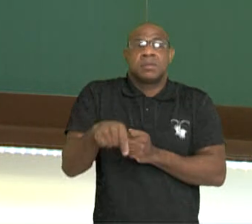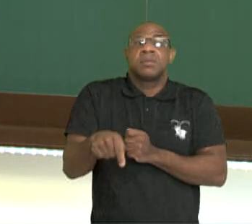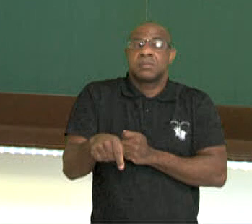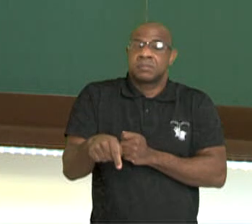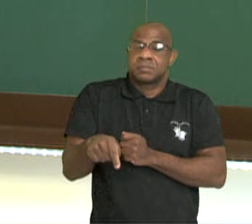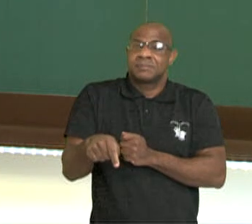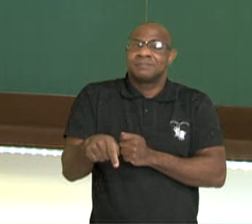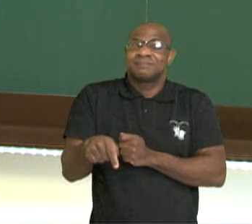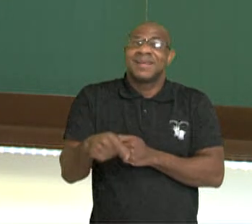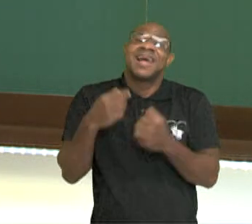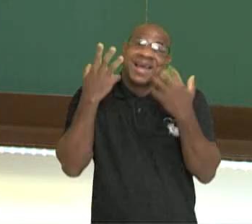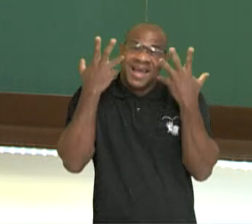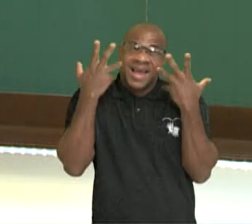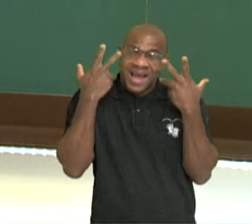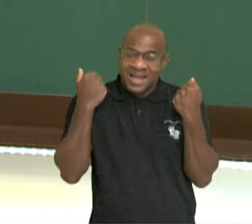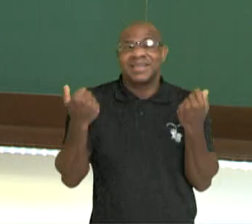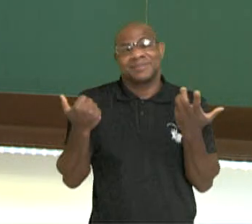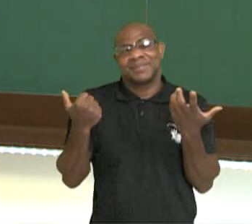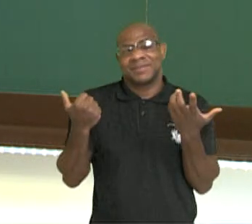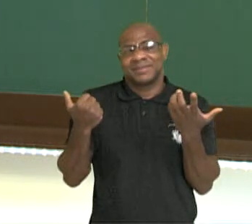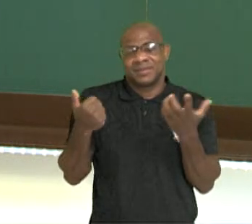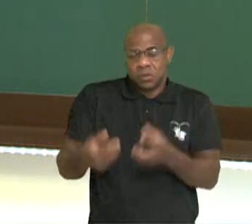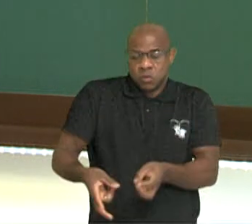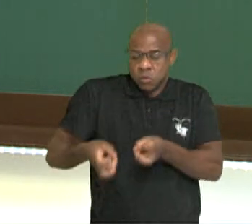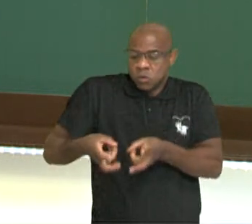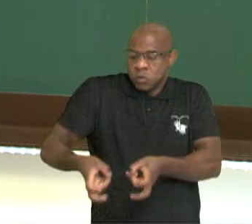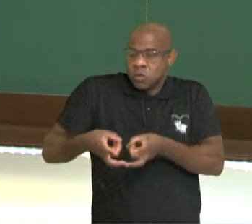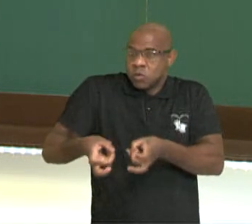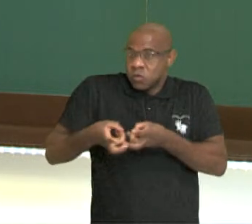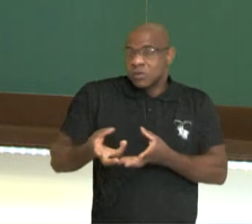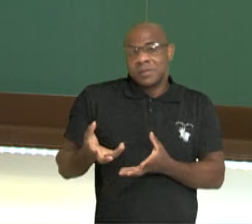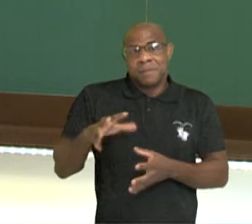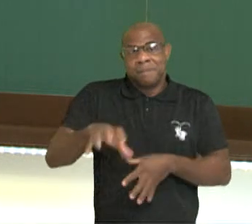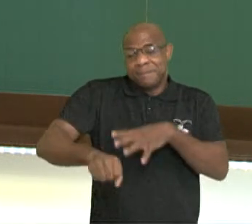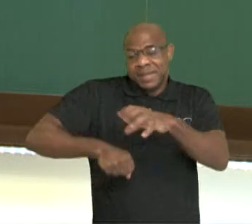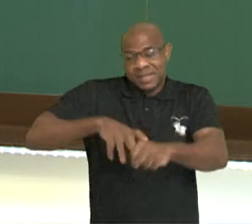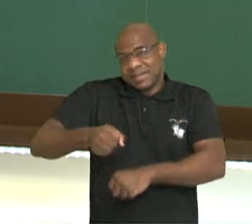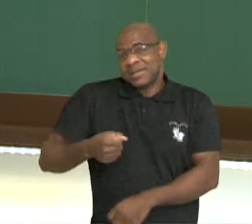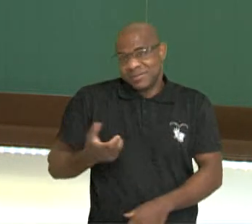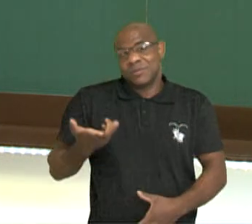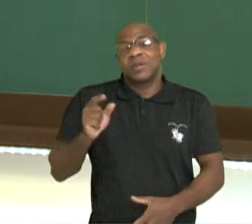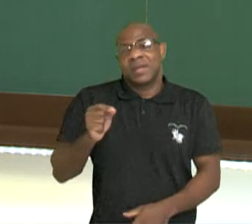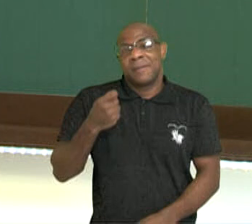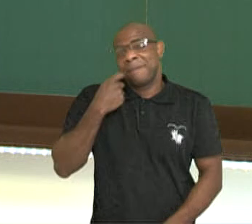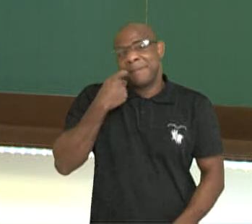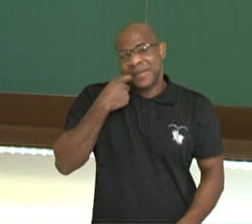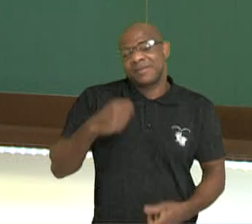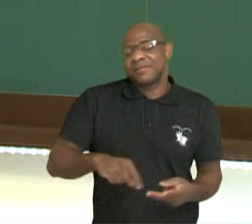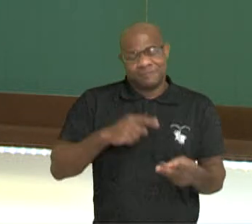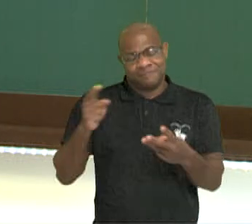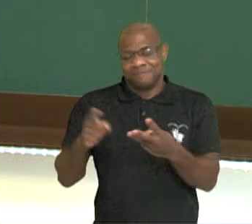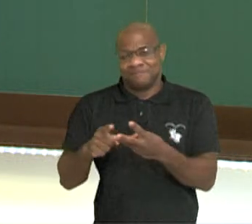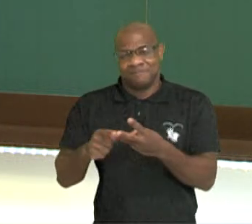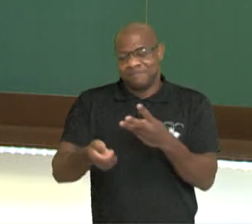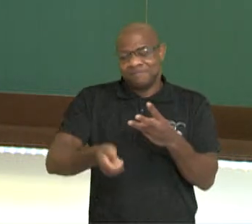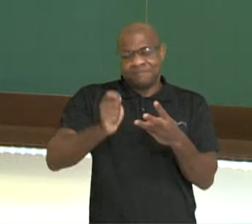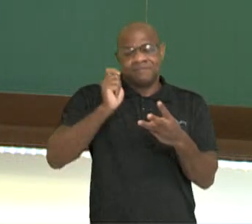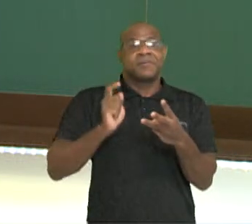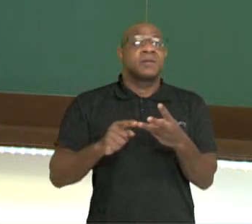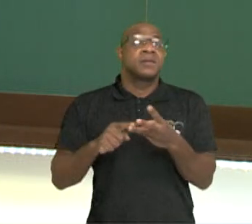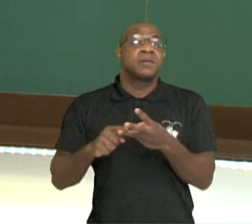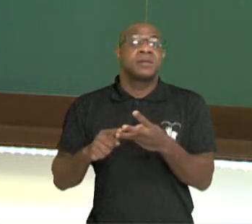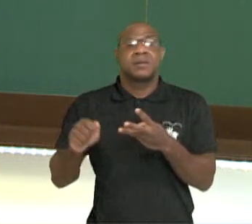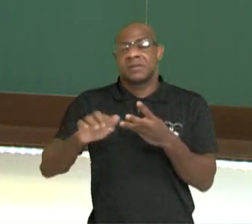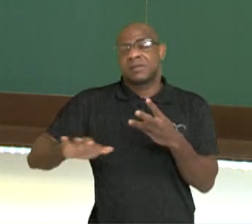esse peixe, por exemplo, de um rio, de um lago, de um oceano. É animal. E na